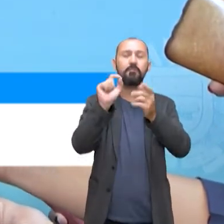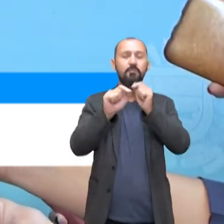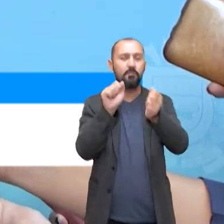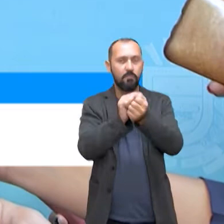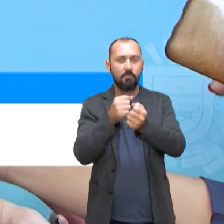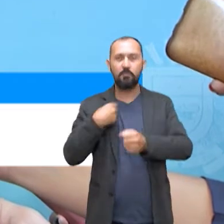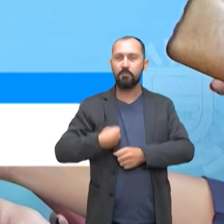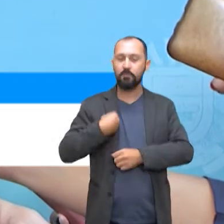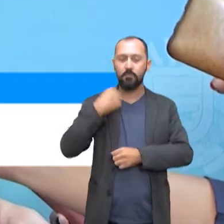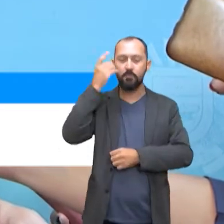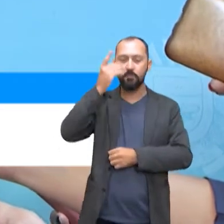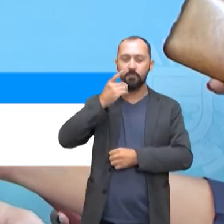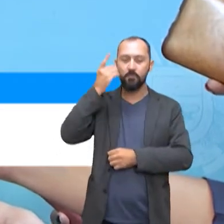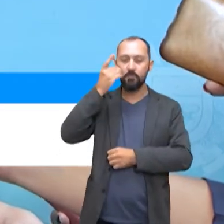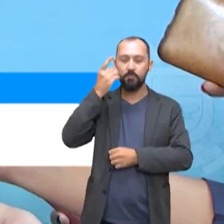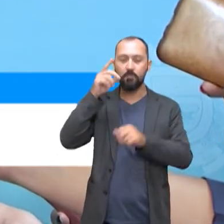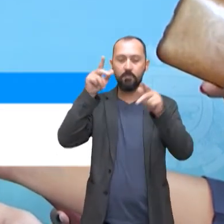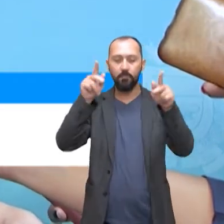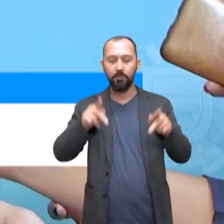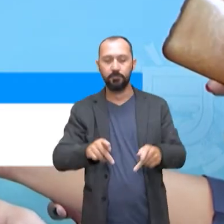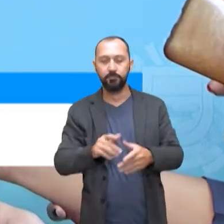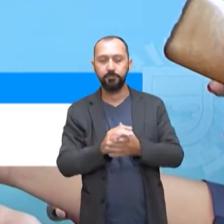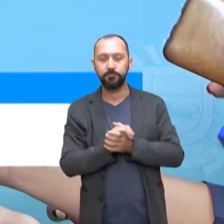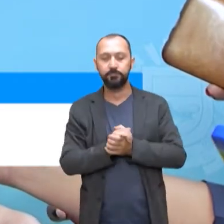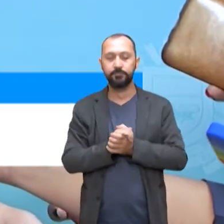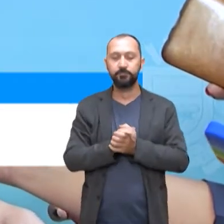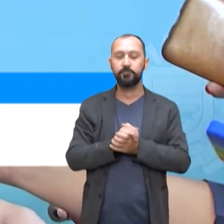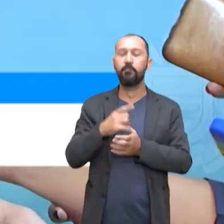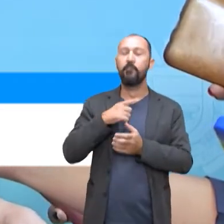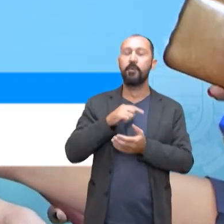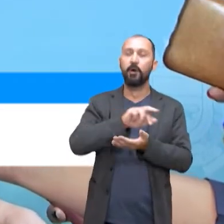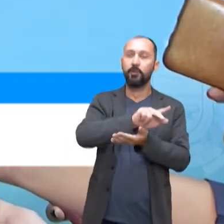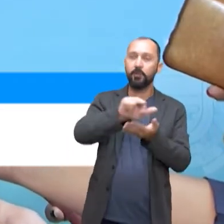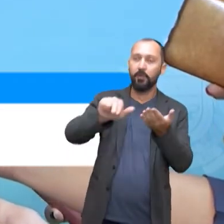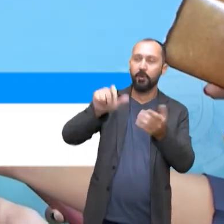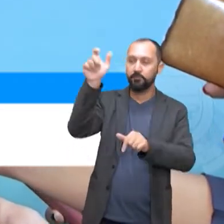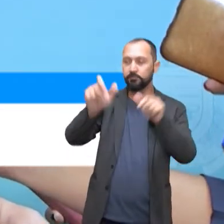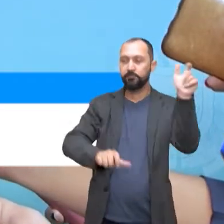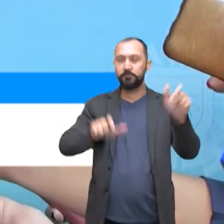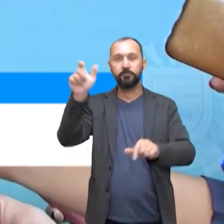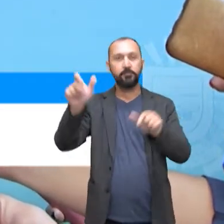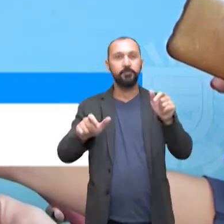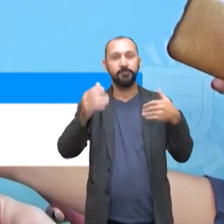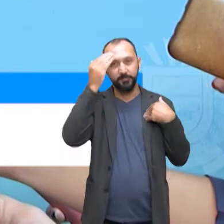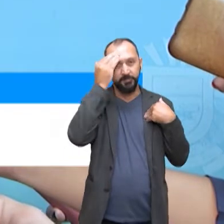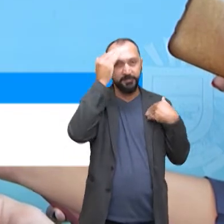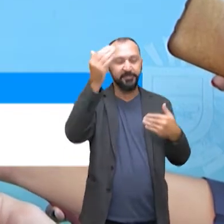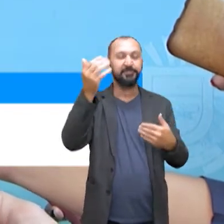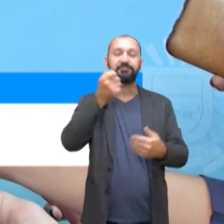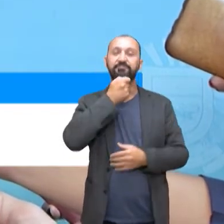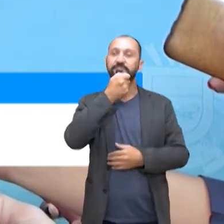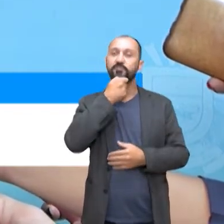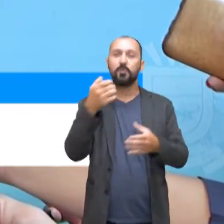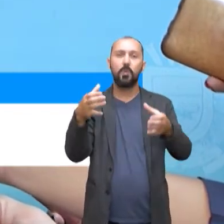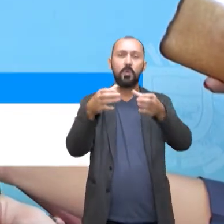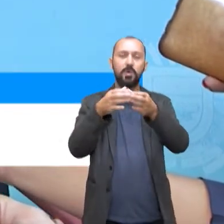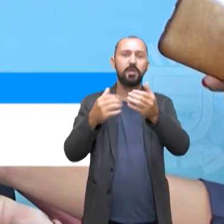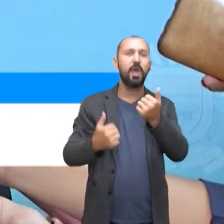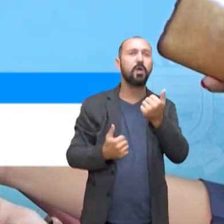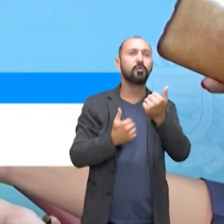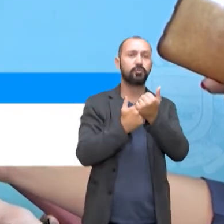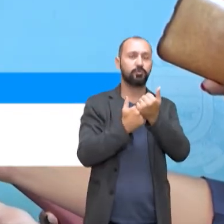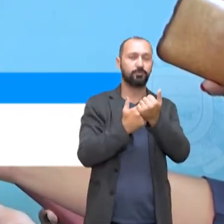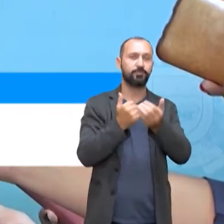uma sessão com a participação dos senhores deputados e da população, né? Nós tivemos várias pessoas aqui presentes, agradeço toda a